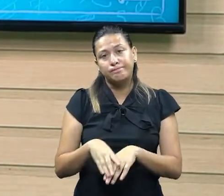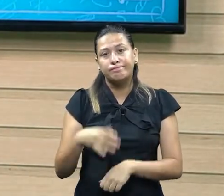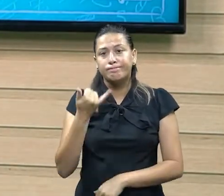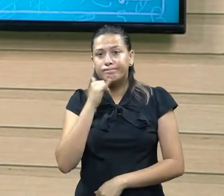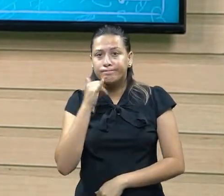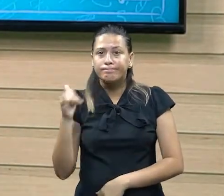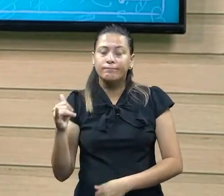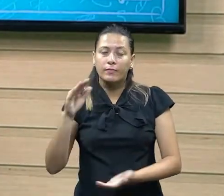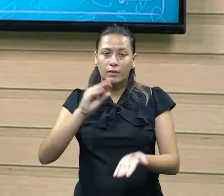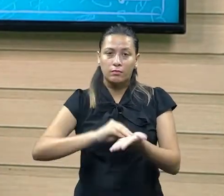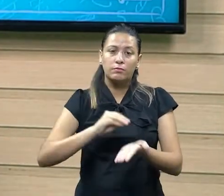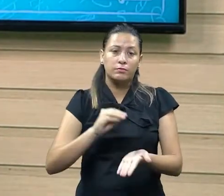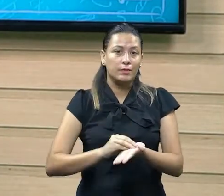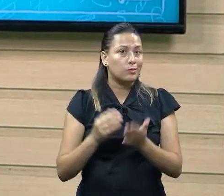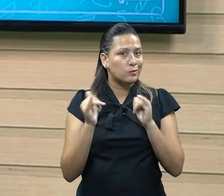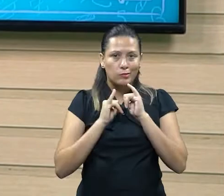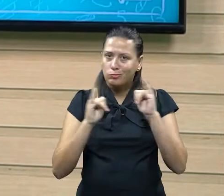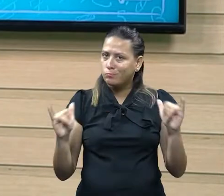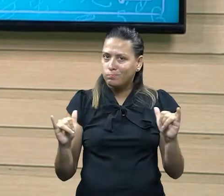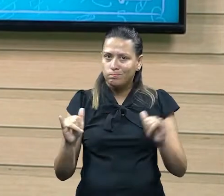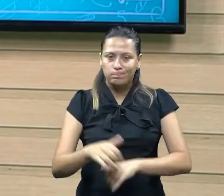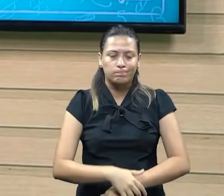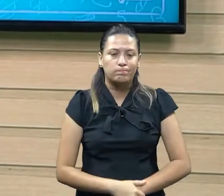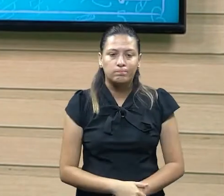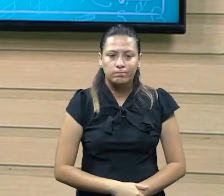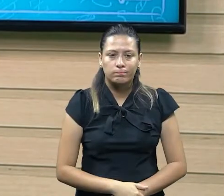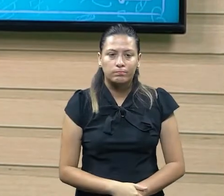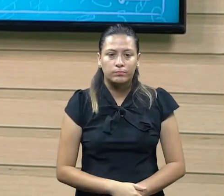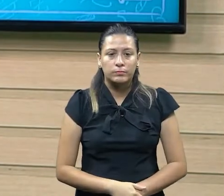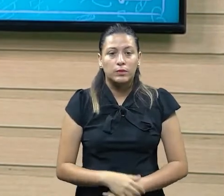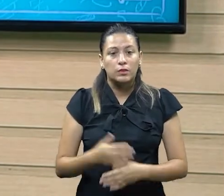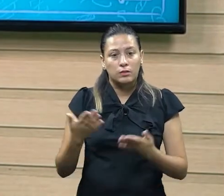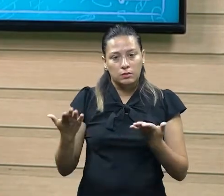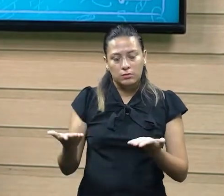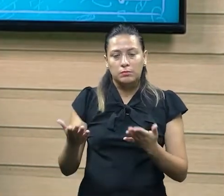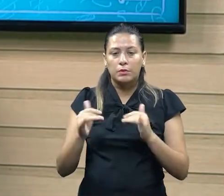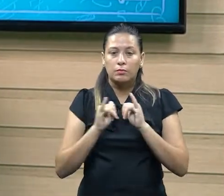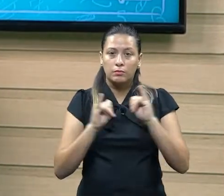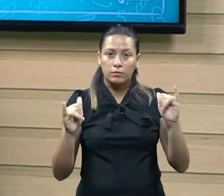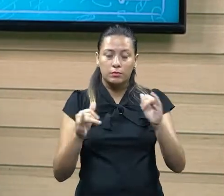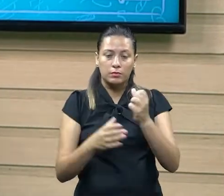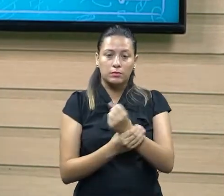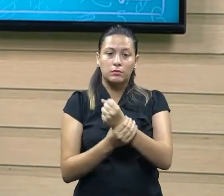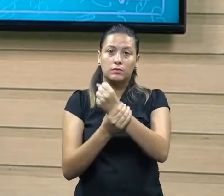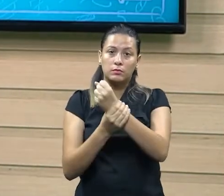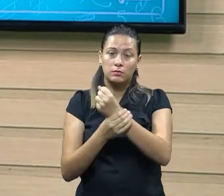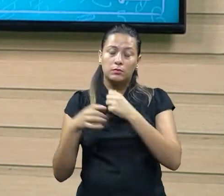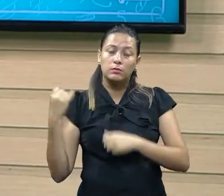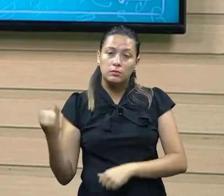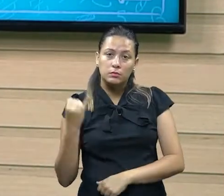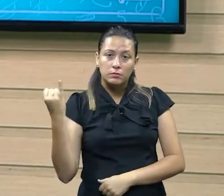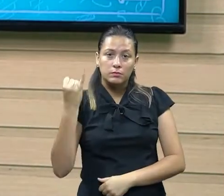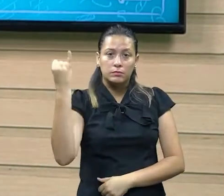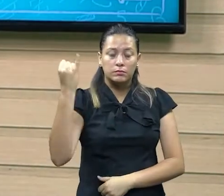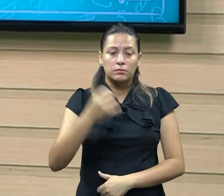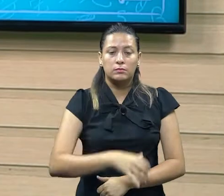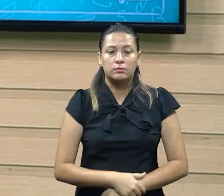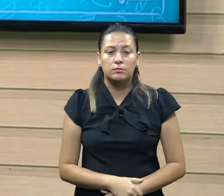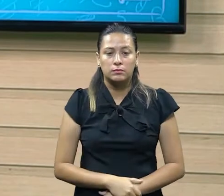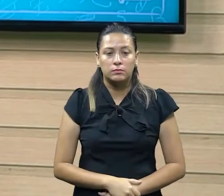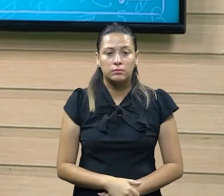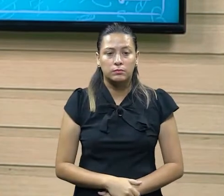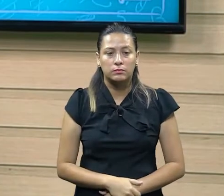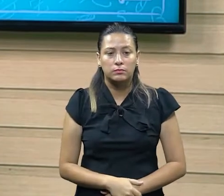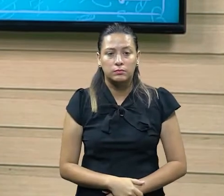programada. E aqui, ó, a sinalização de segurança é um ponto muito importante,